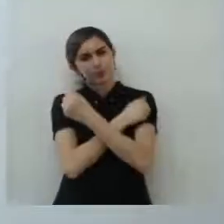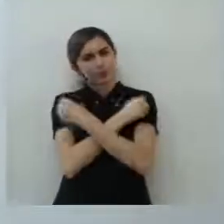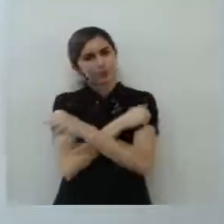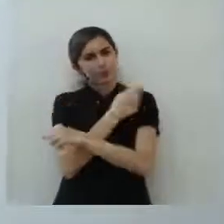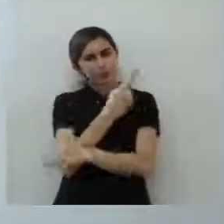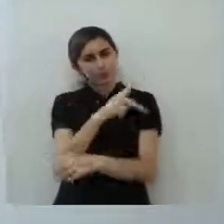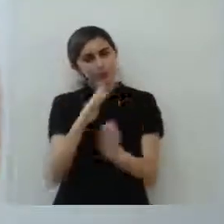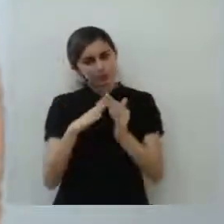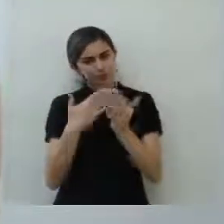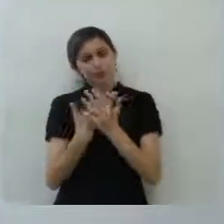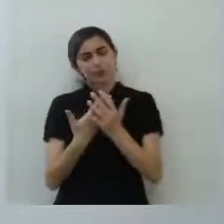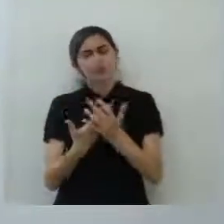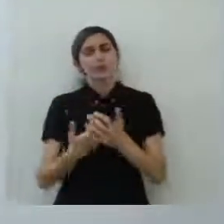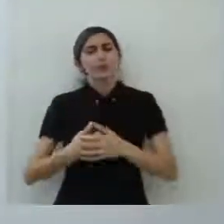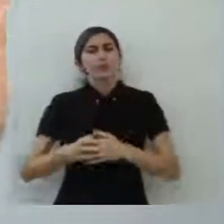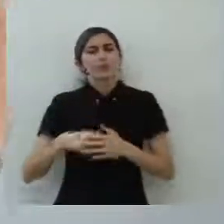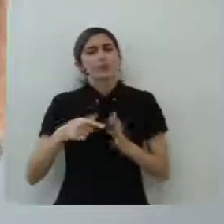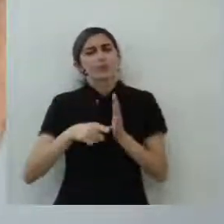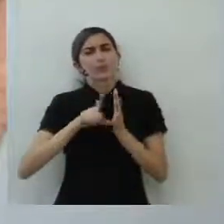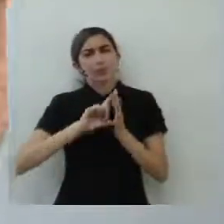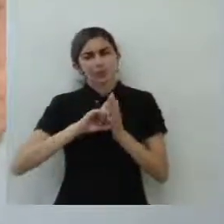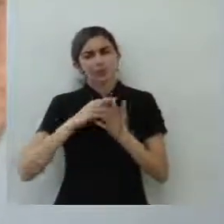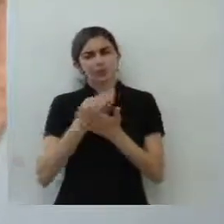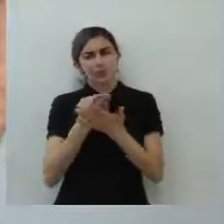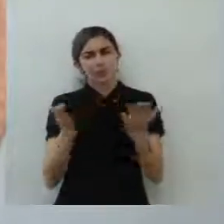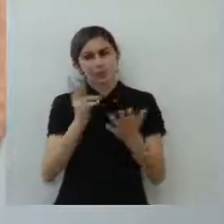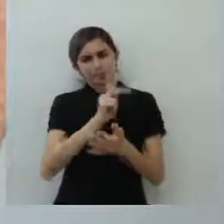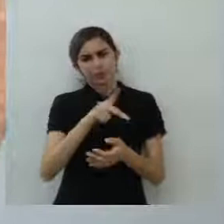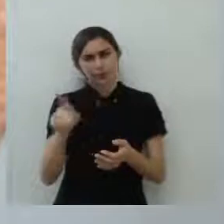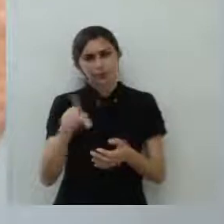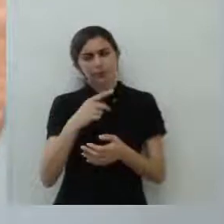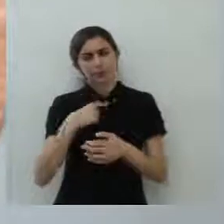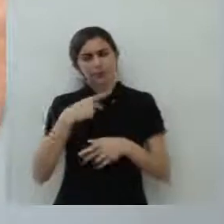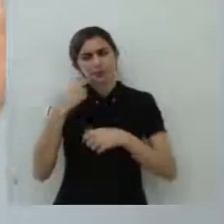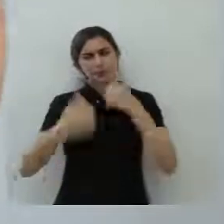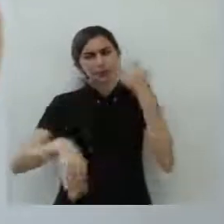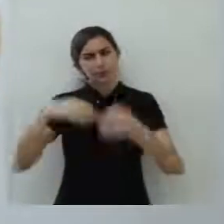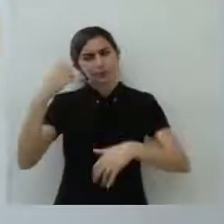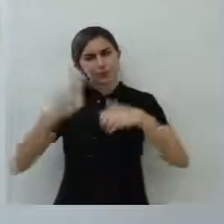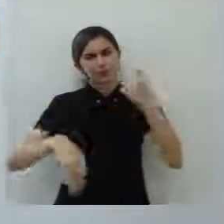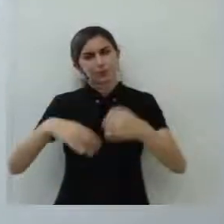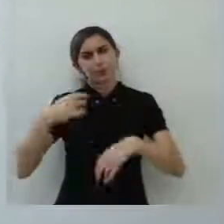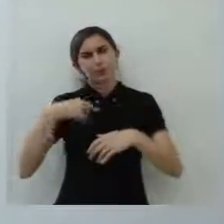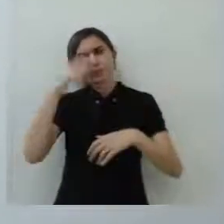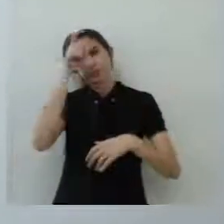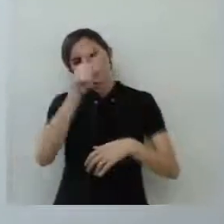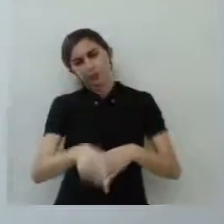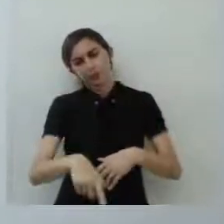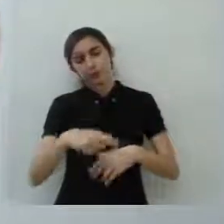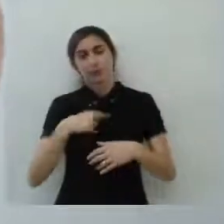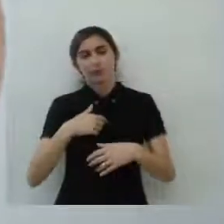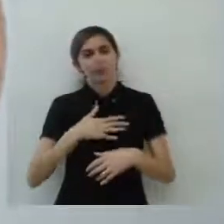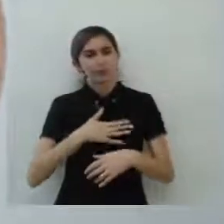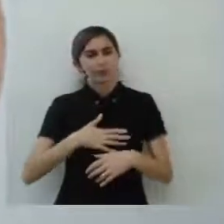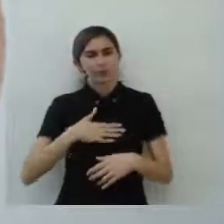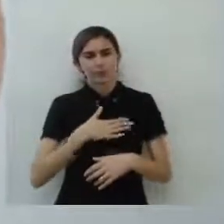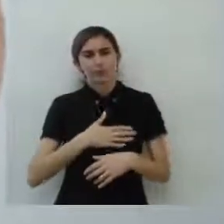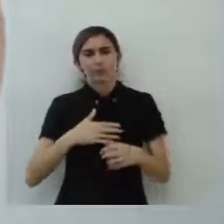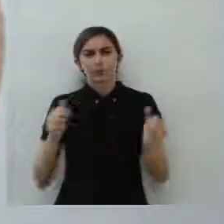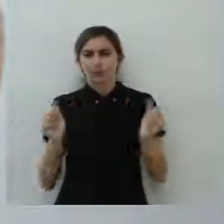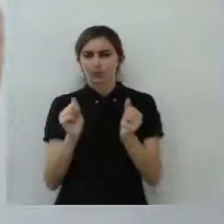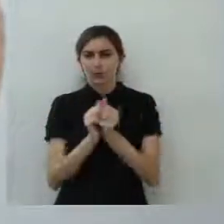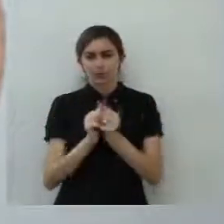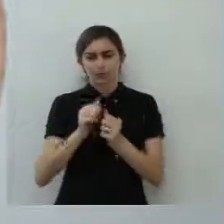vocês. É isso aí. E antes do professor falar aqui conosco justamente a personalidade de hoje, eu gostaria de dizer que